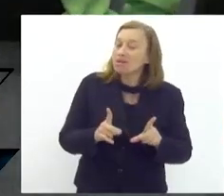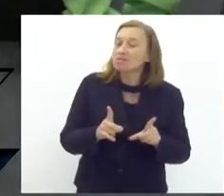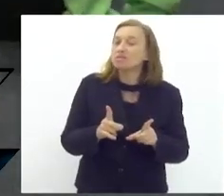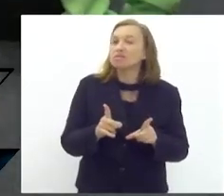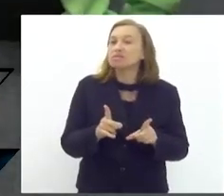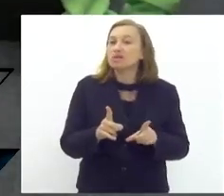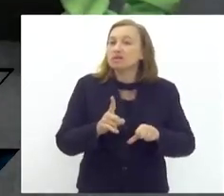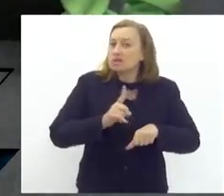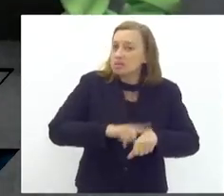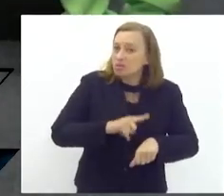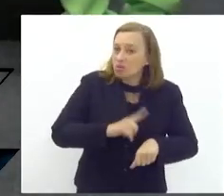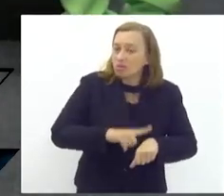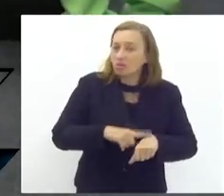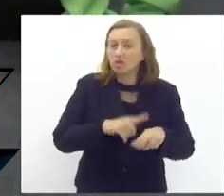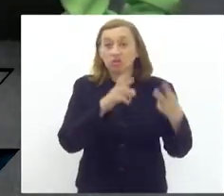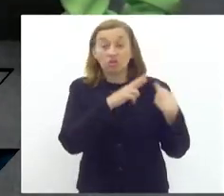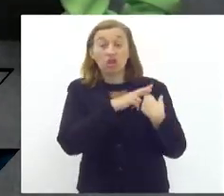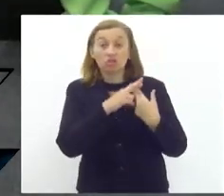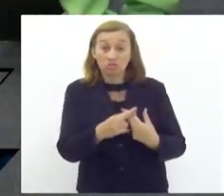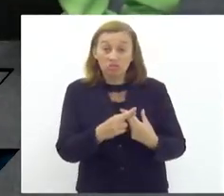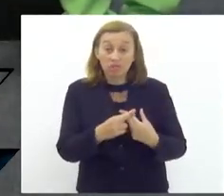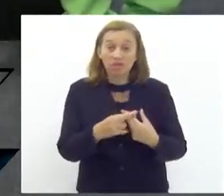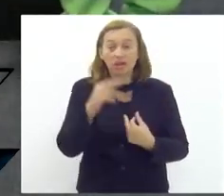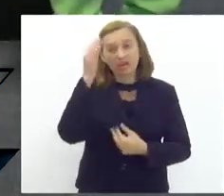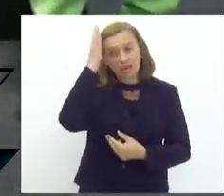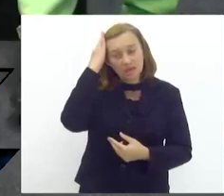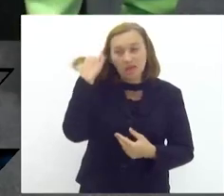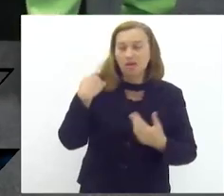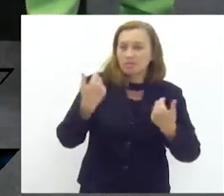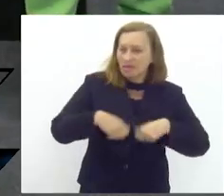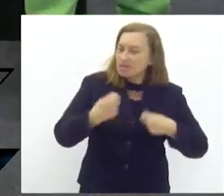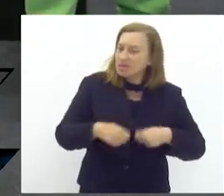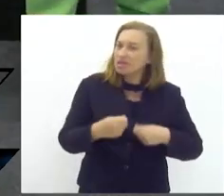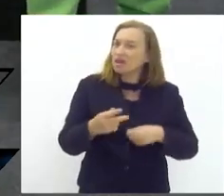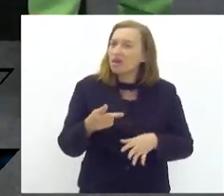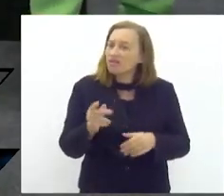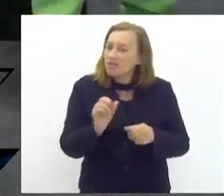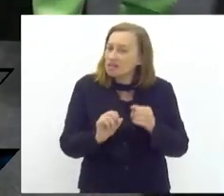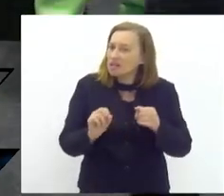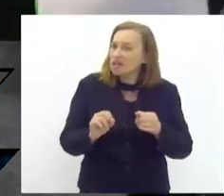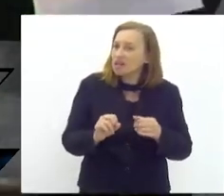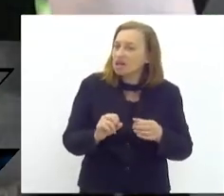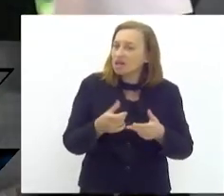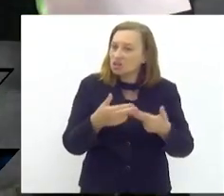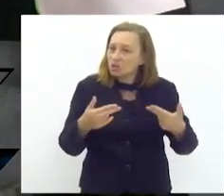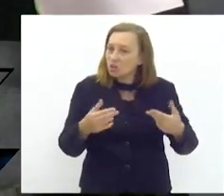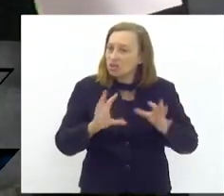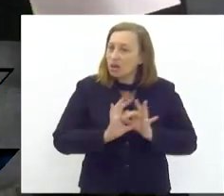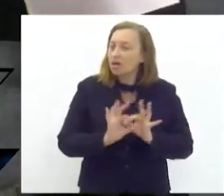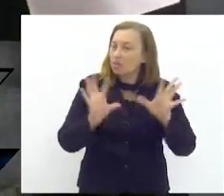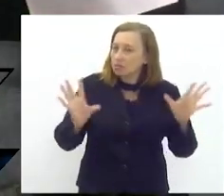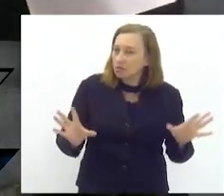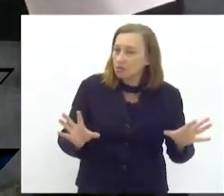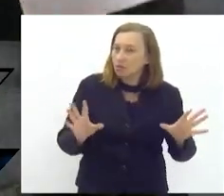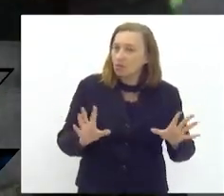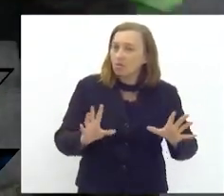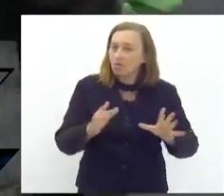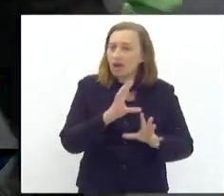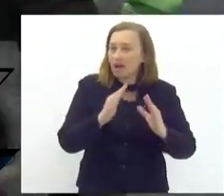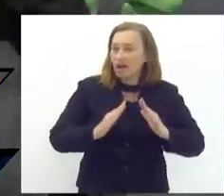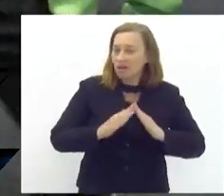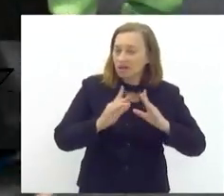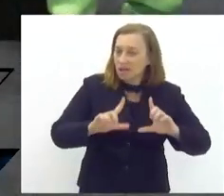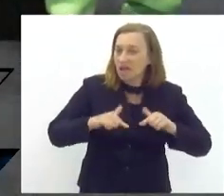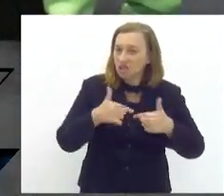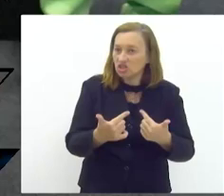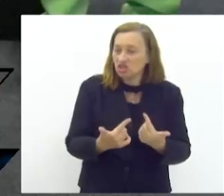nesse momento de responsabilidade é precisa fazer as coisas de uma forma republicana como essa casa tem tratado e deixar